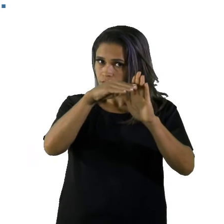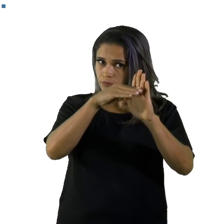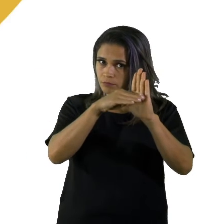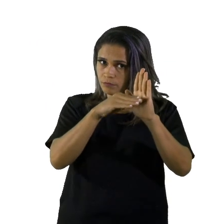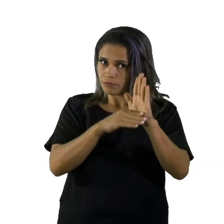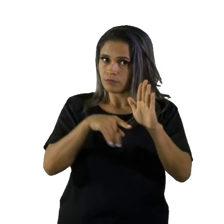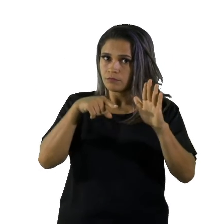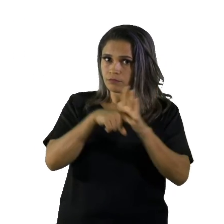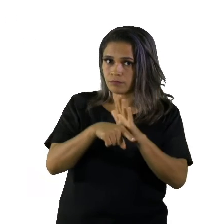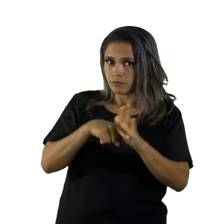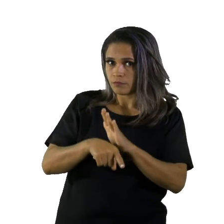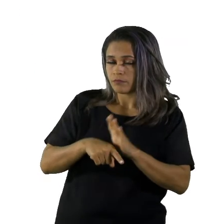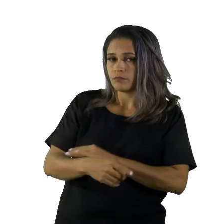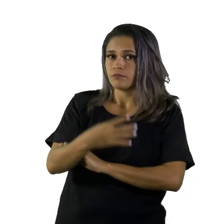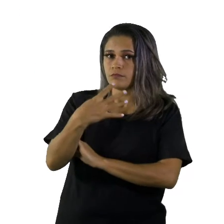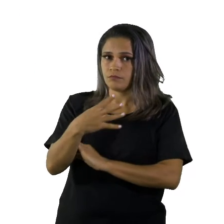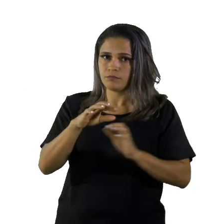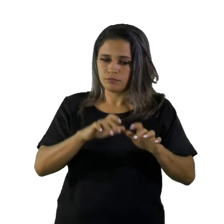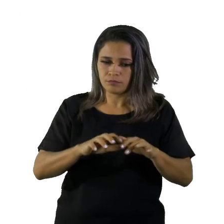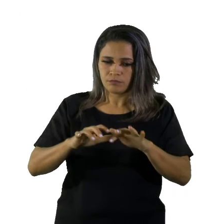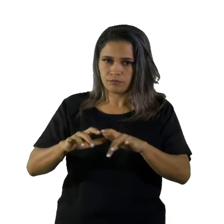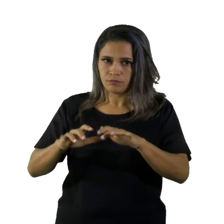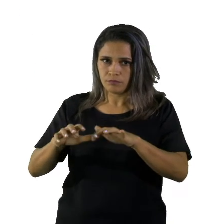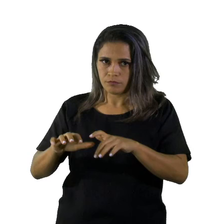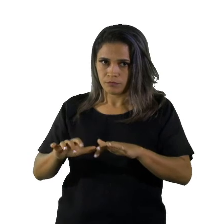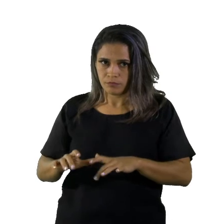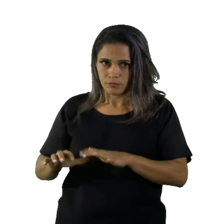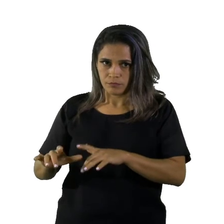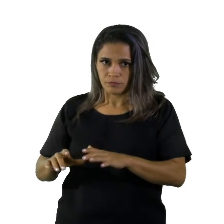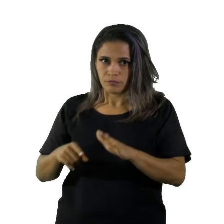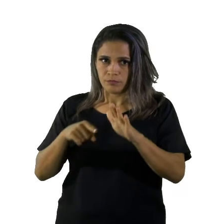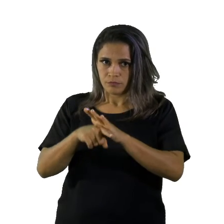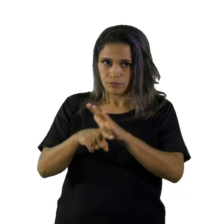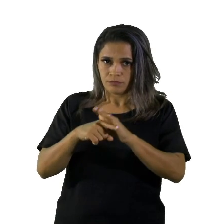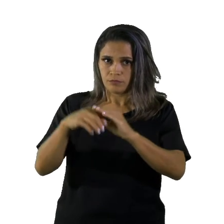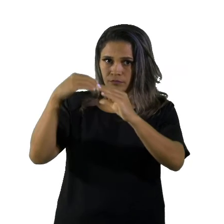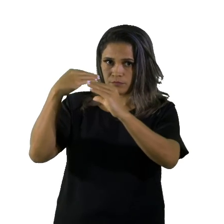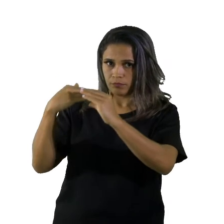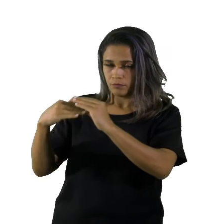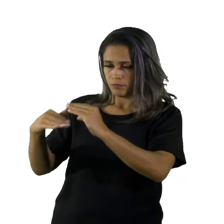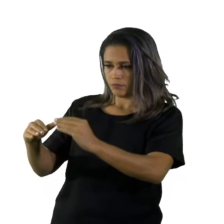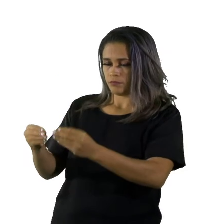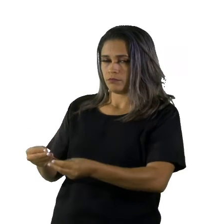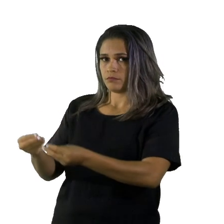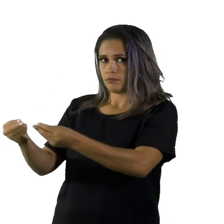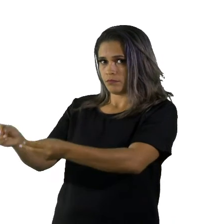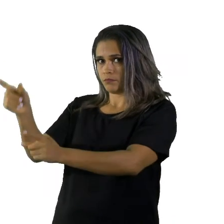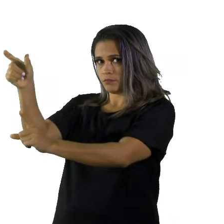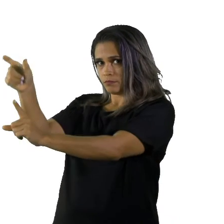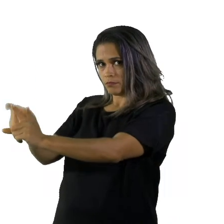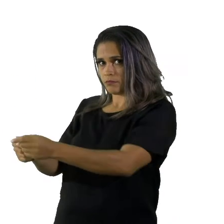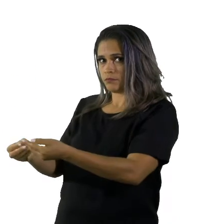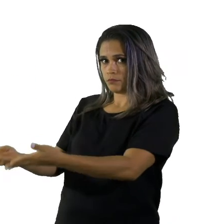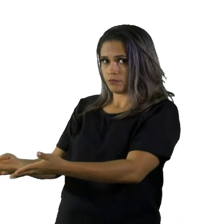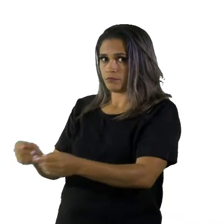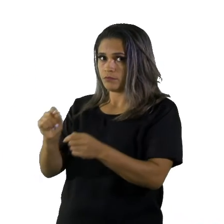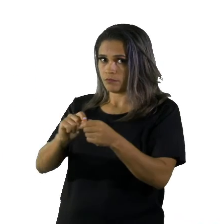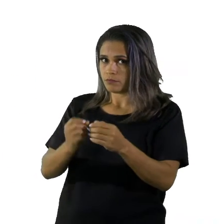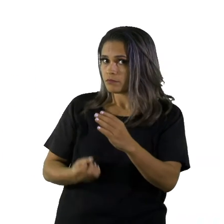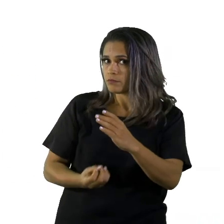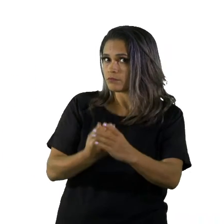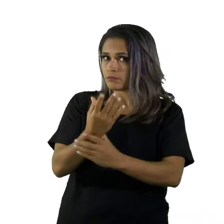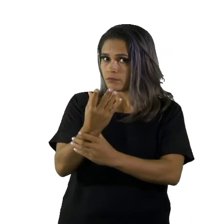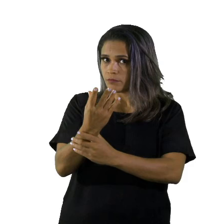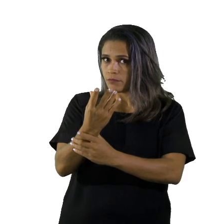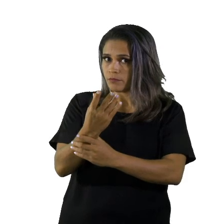as perguntas. 4, digite as perguntas e envie para o seu entrevistado. Você vai elaborar as perguntas e você